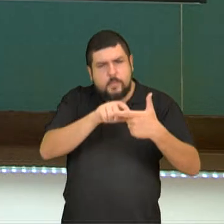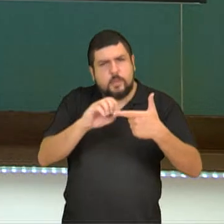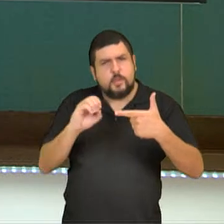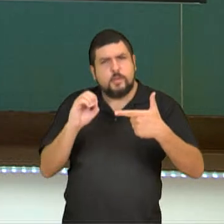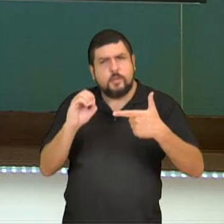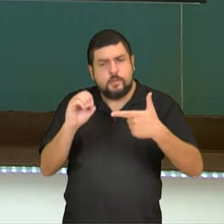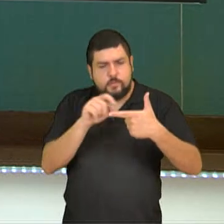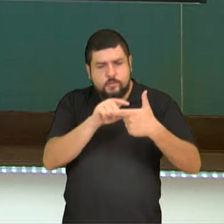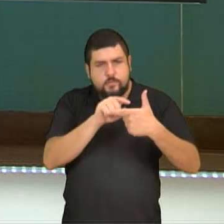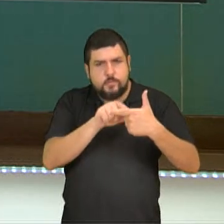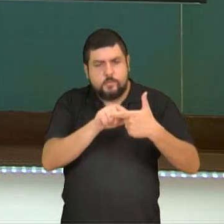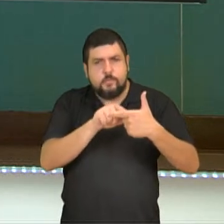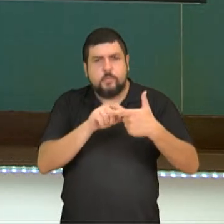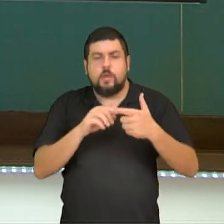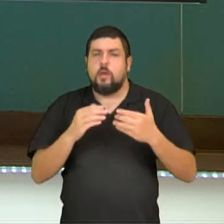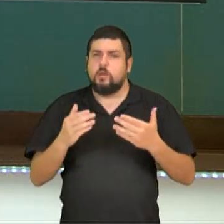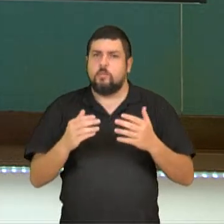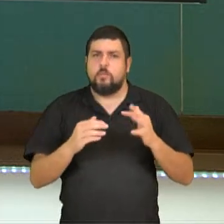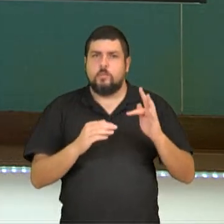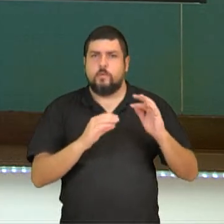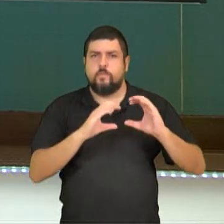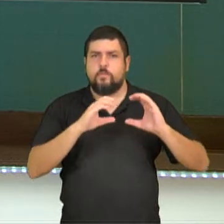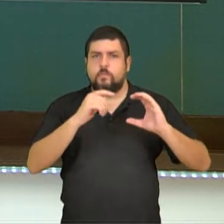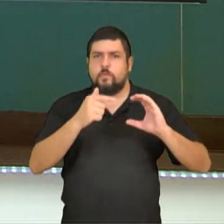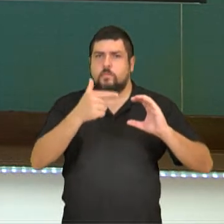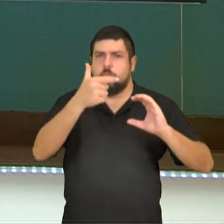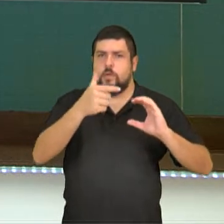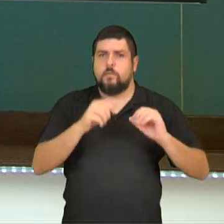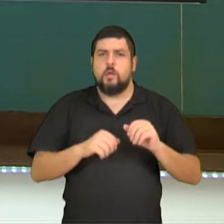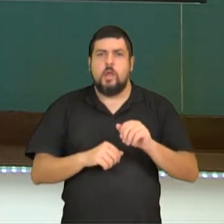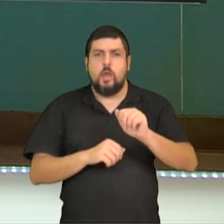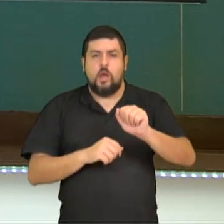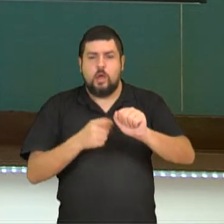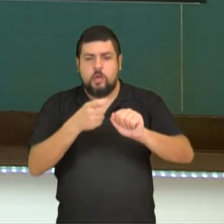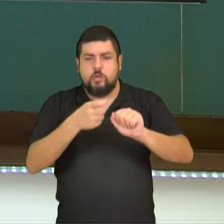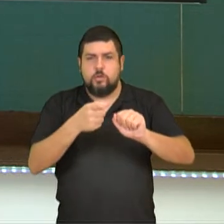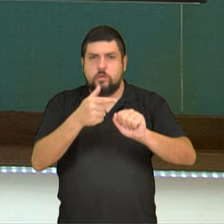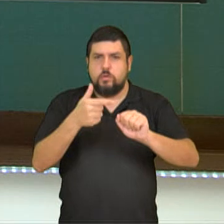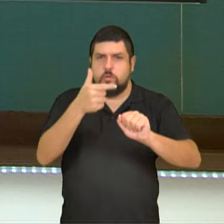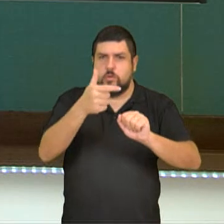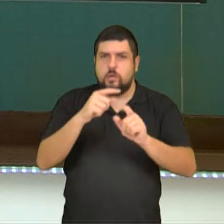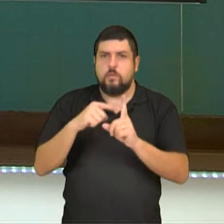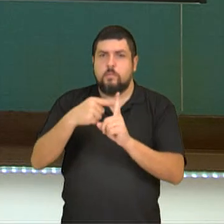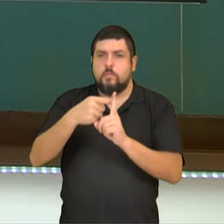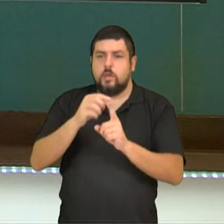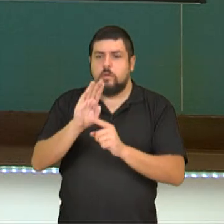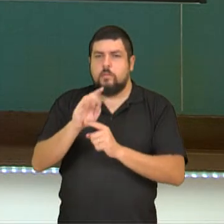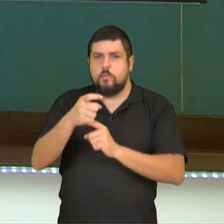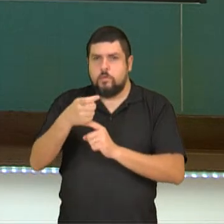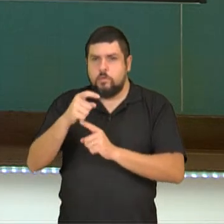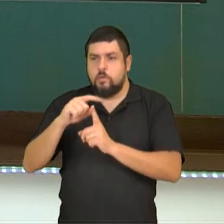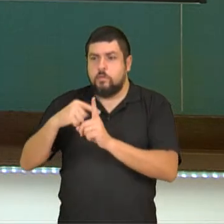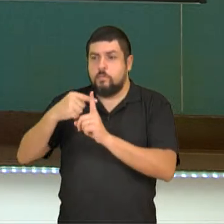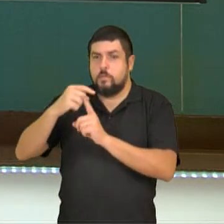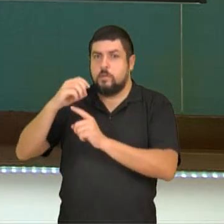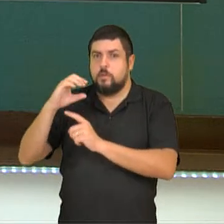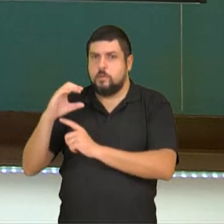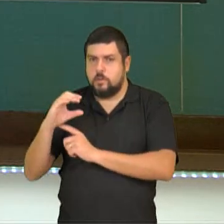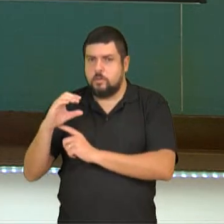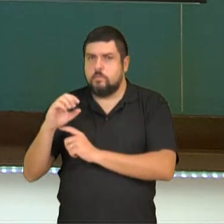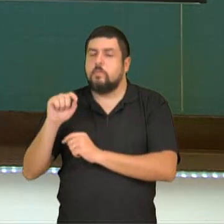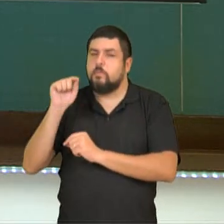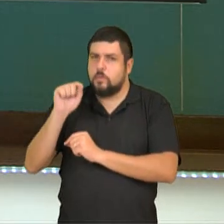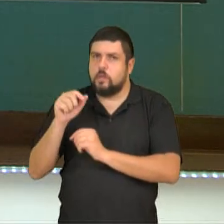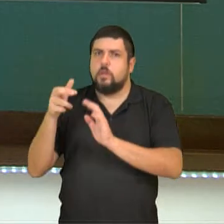função quadrática ela é definida, né, por y igual a ax ao quadrado mais bx mais c, que ela é a lei